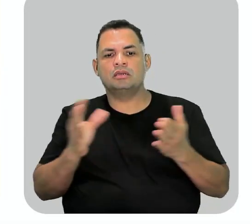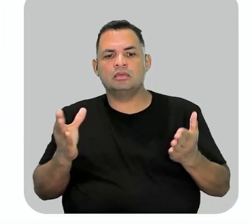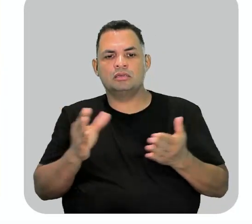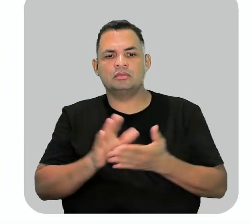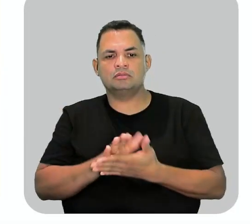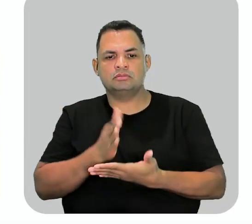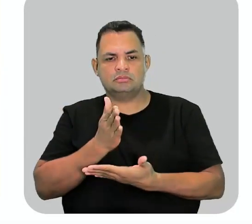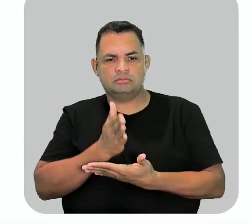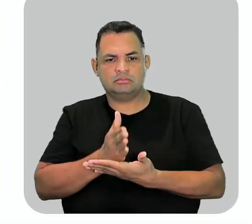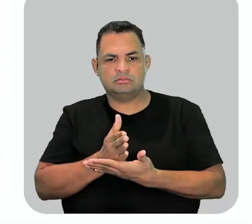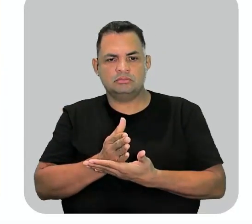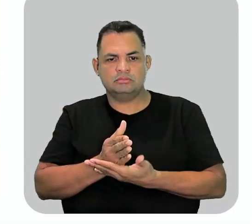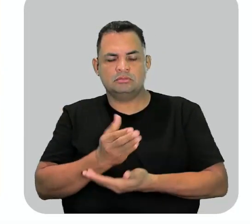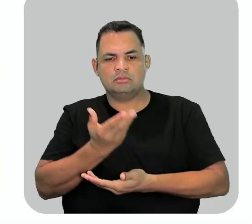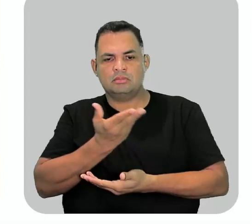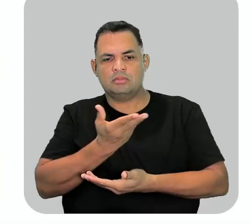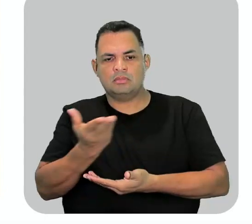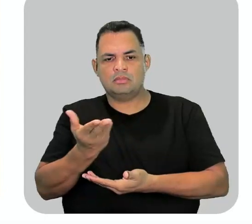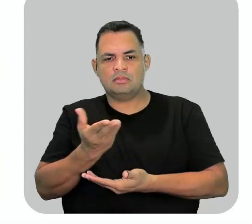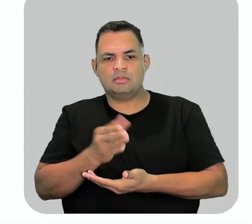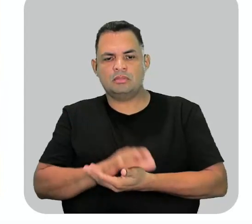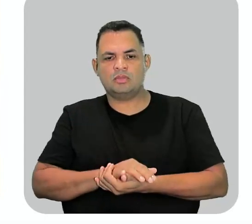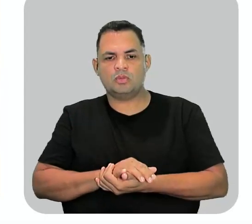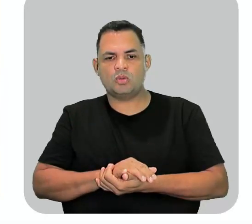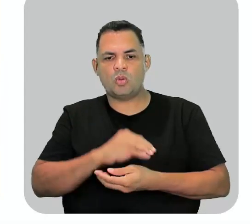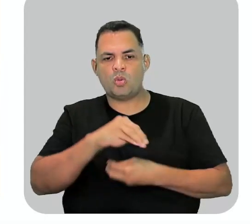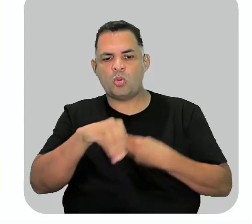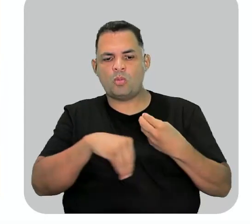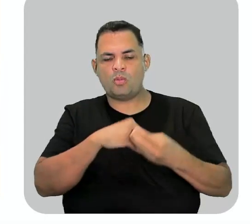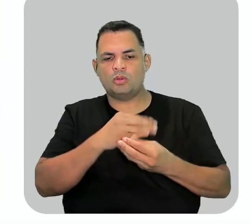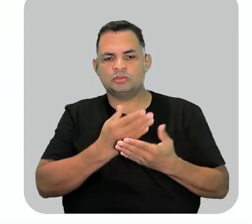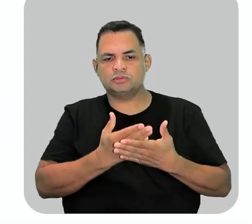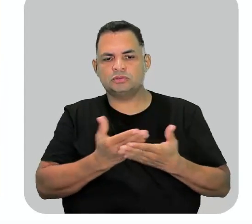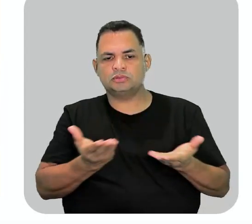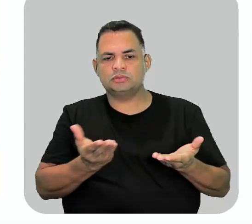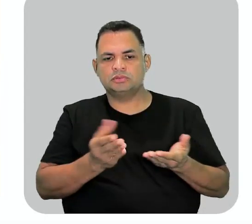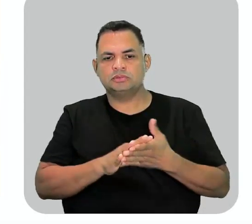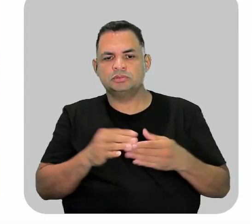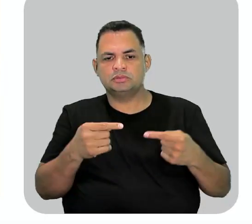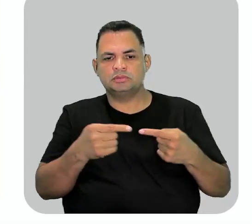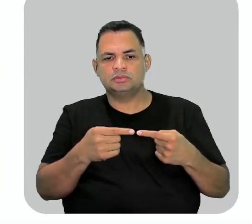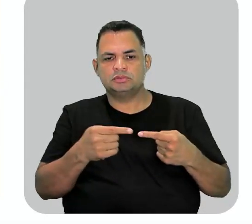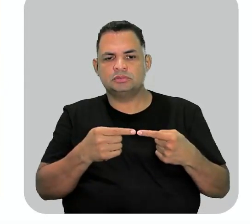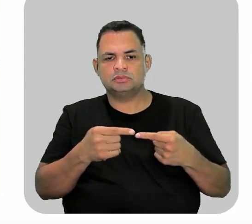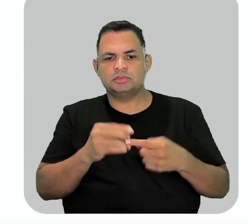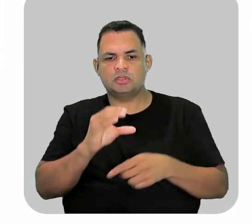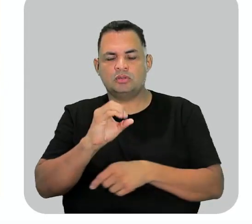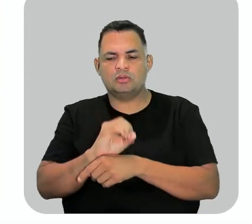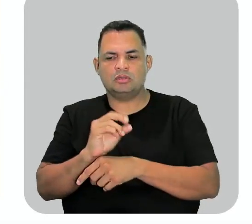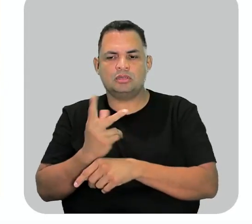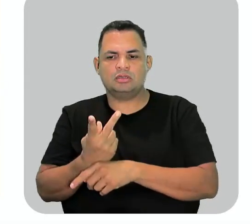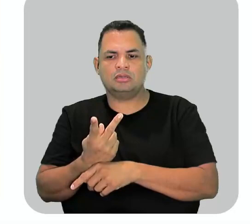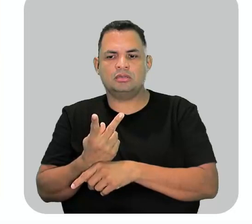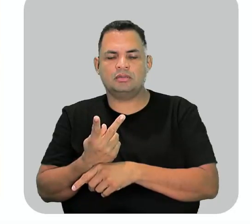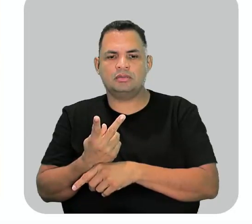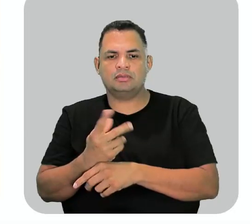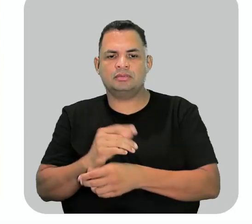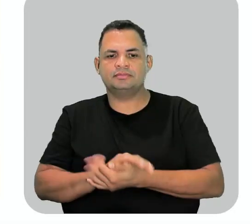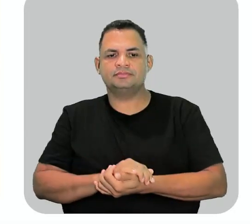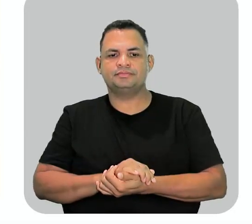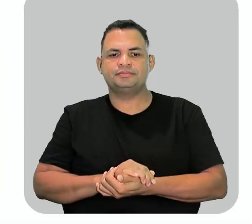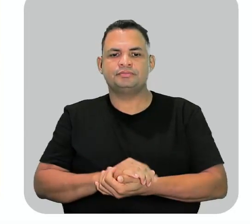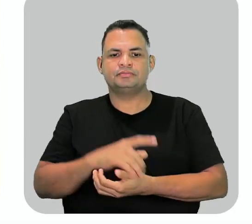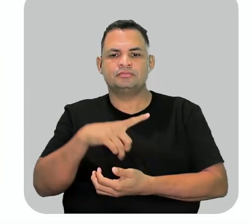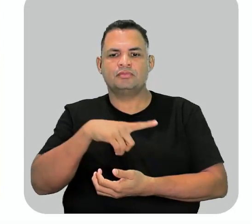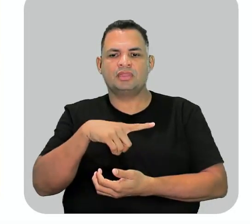essa parte aqui do organometálico, né, do composto de Grignard, se ligue à hidroxila. E aí a